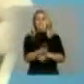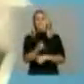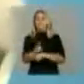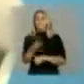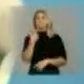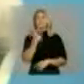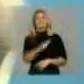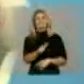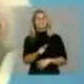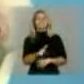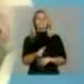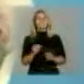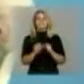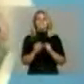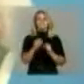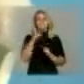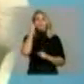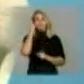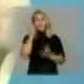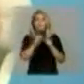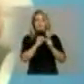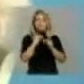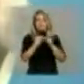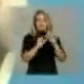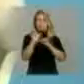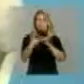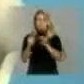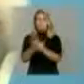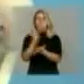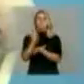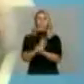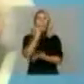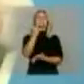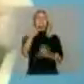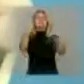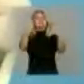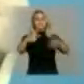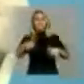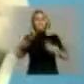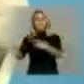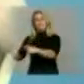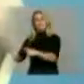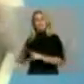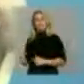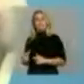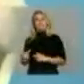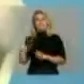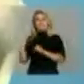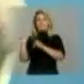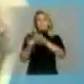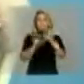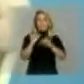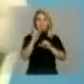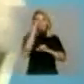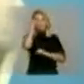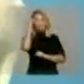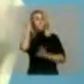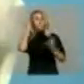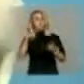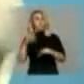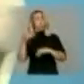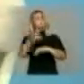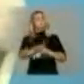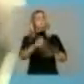fez que houve essas mudanças, aconteceram dentro desses leprosários, né, tornando-os habitáveis, né, e dando